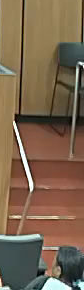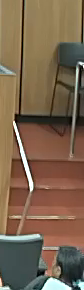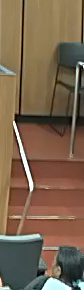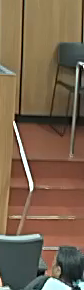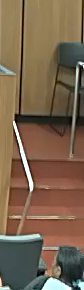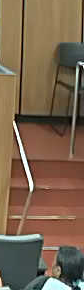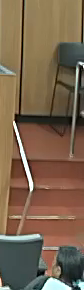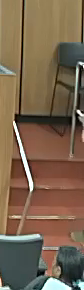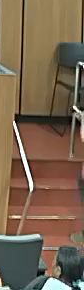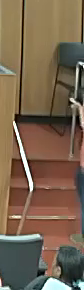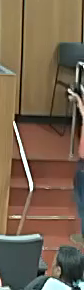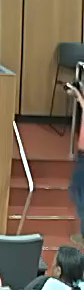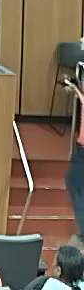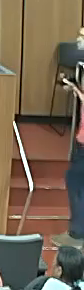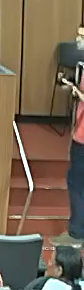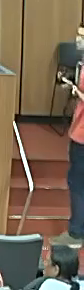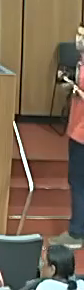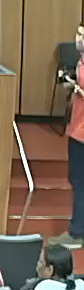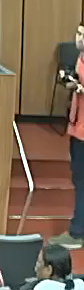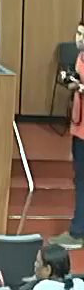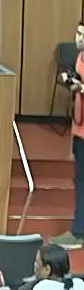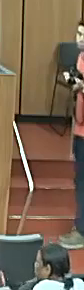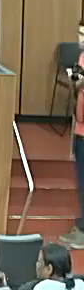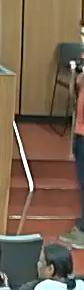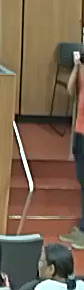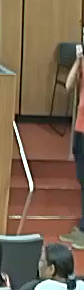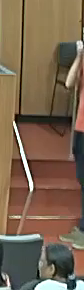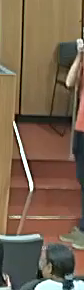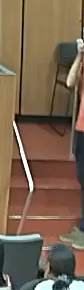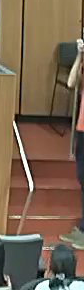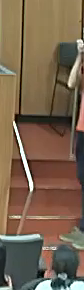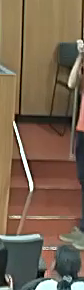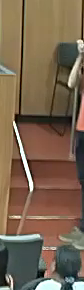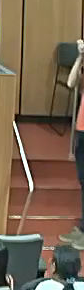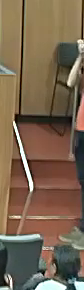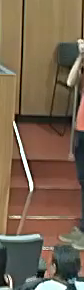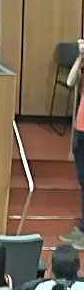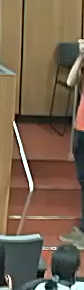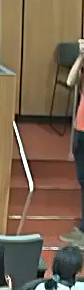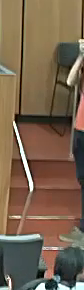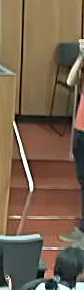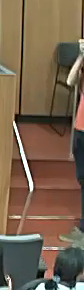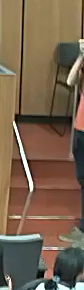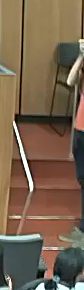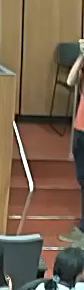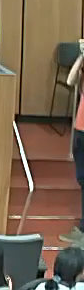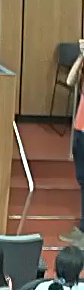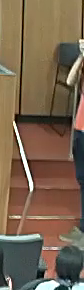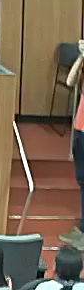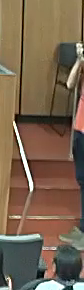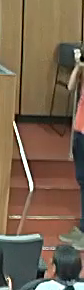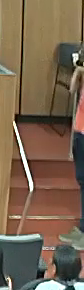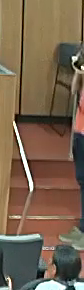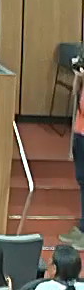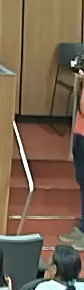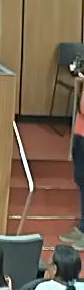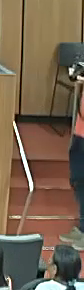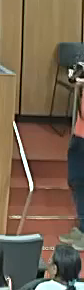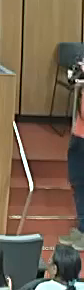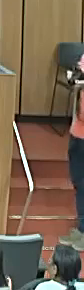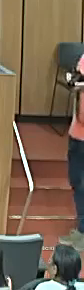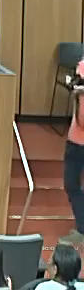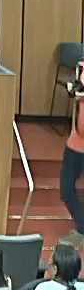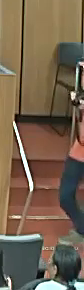estava tostes do empenho desse governo no sentido de construir com celeridade essa lei orgânica tão